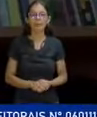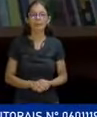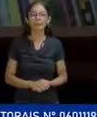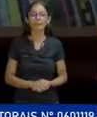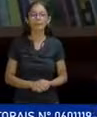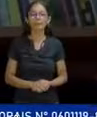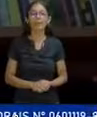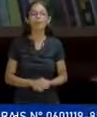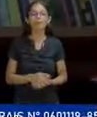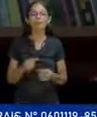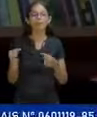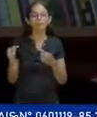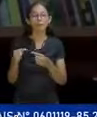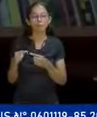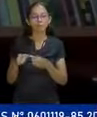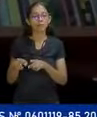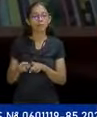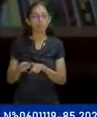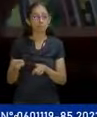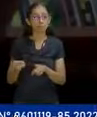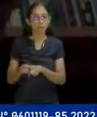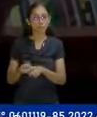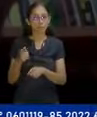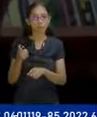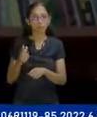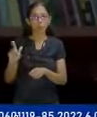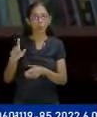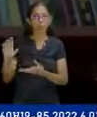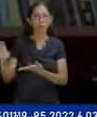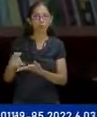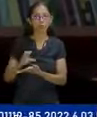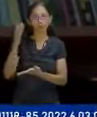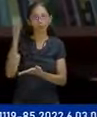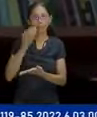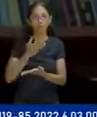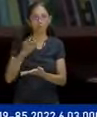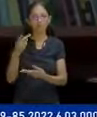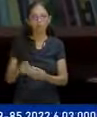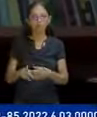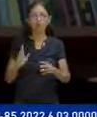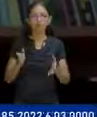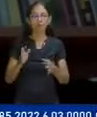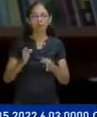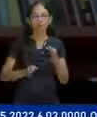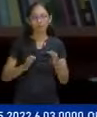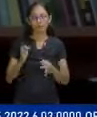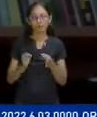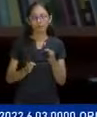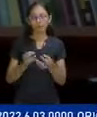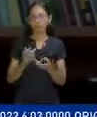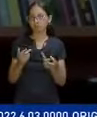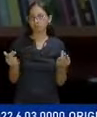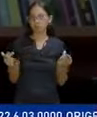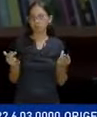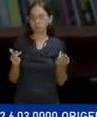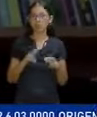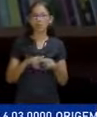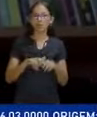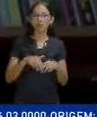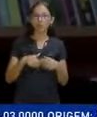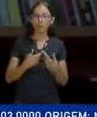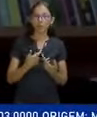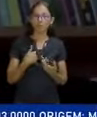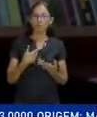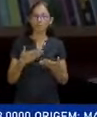demais prestações de contas que foram aprovadas por esta Corte. Então, nesse sentido, eu peço a